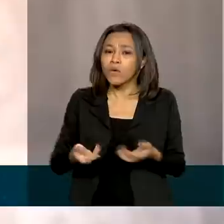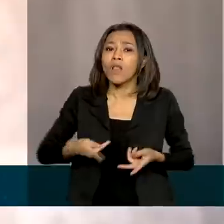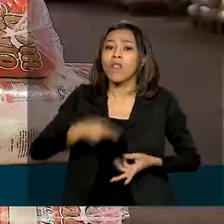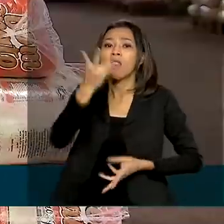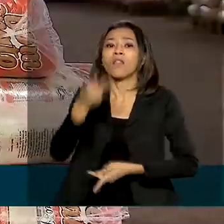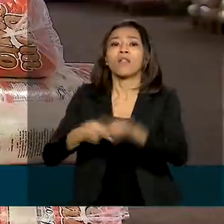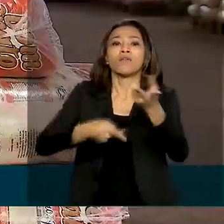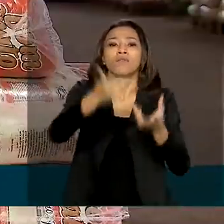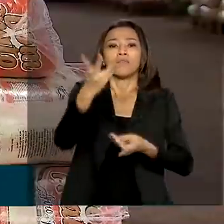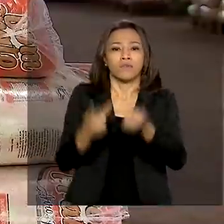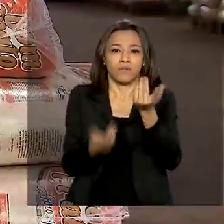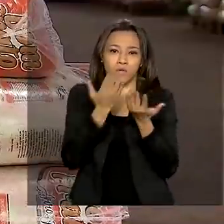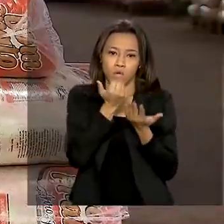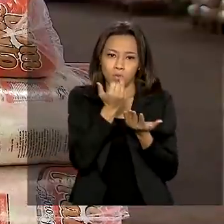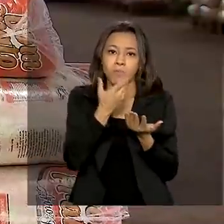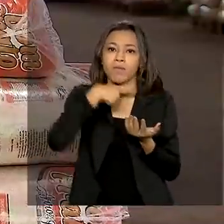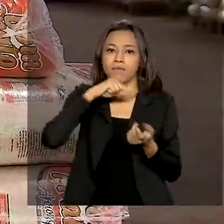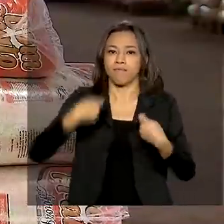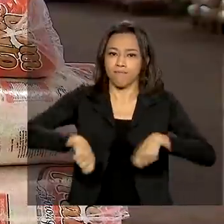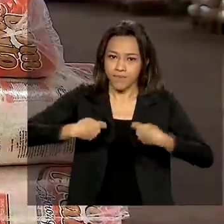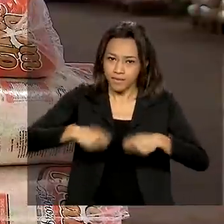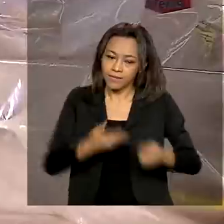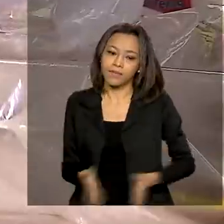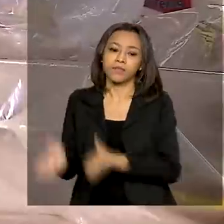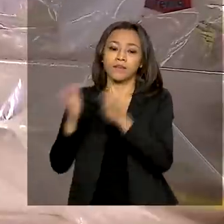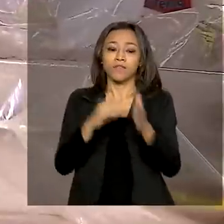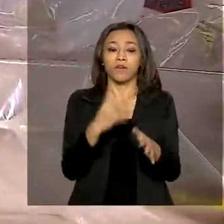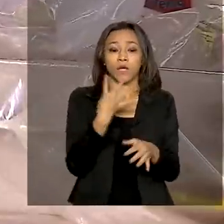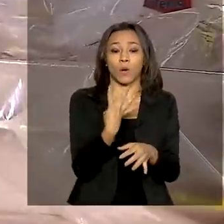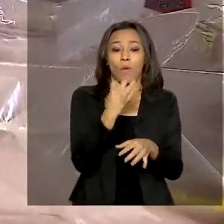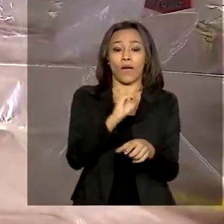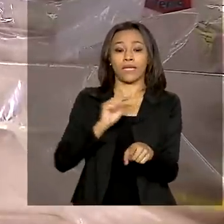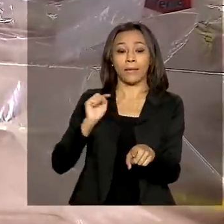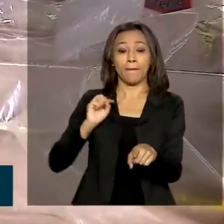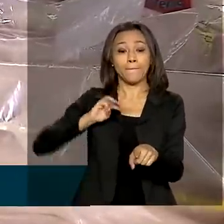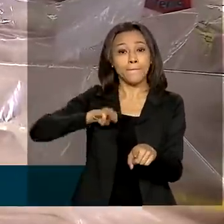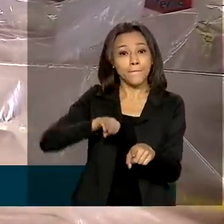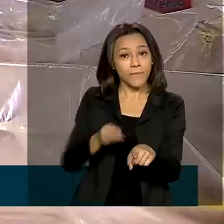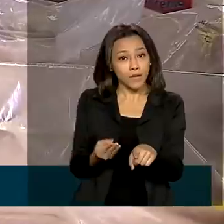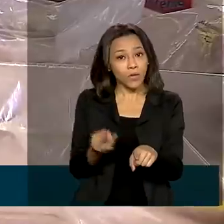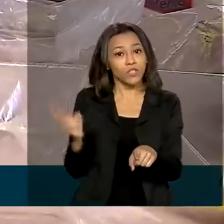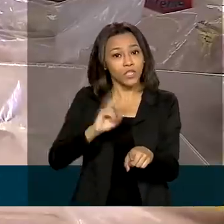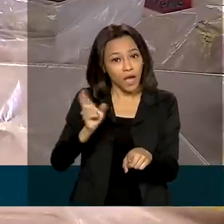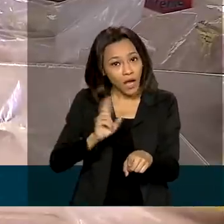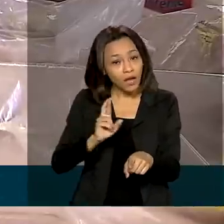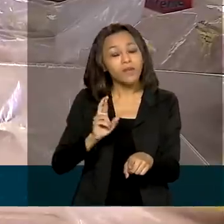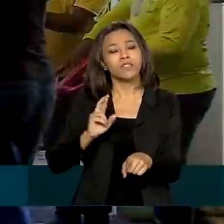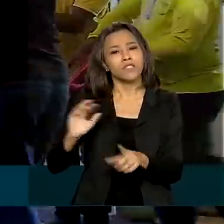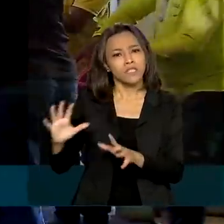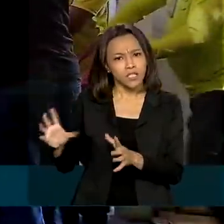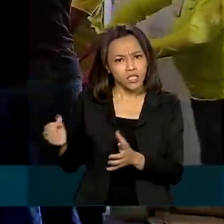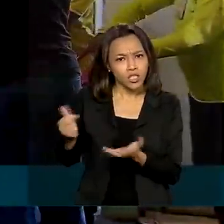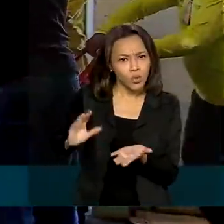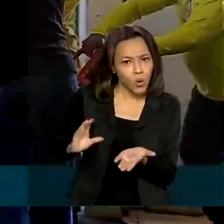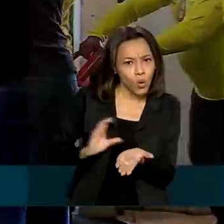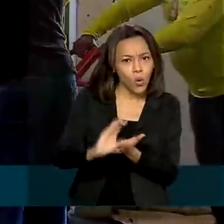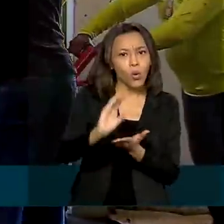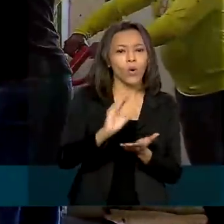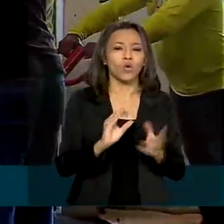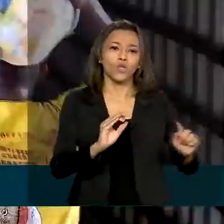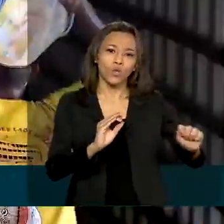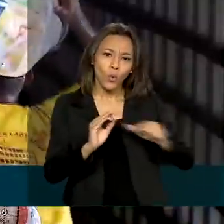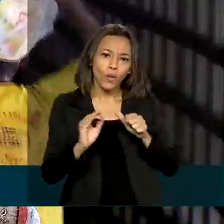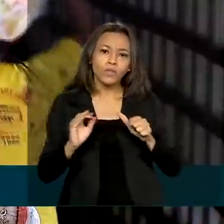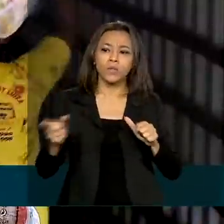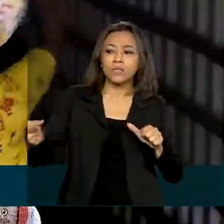precisa. Foram 40 milhões de reais investidos até agora numa ação que envolve recursos do governo, doações e